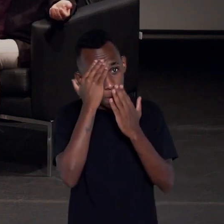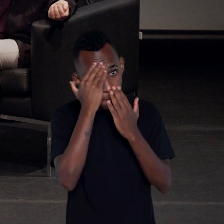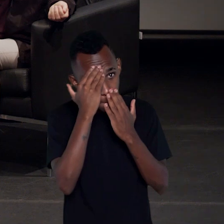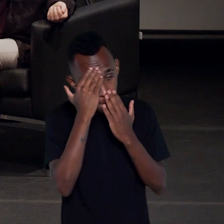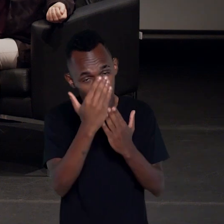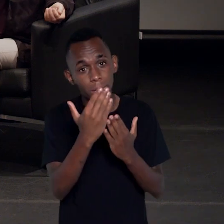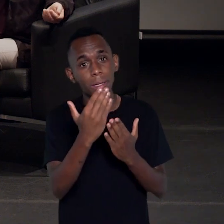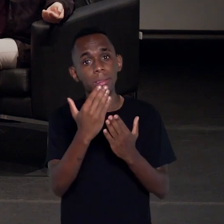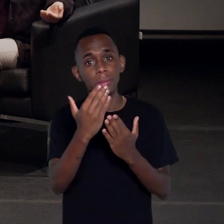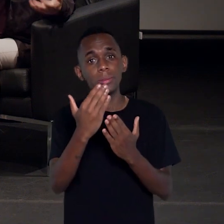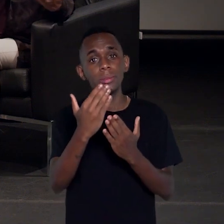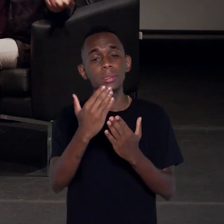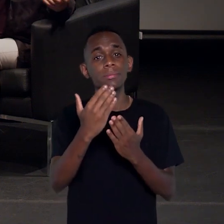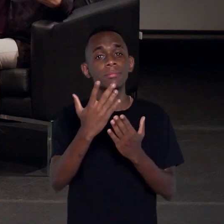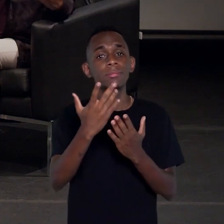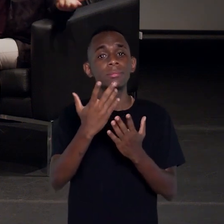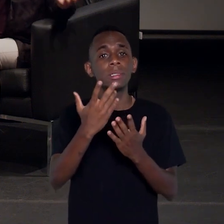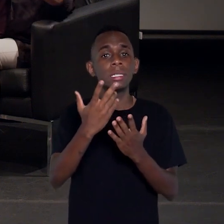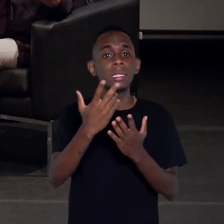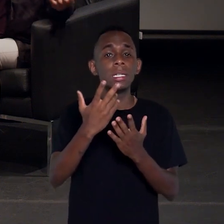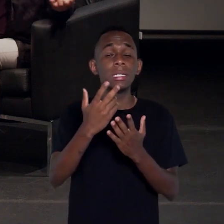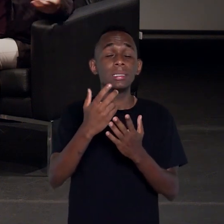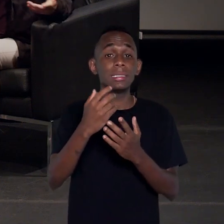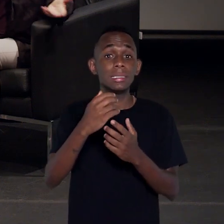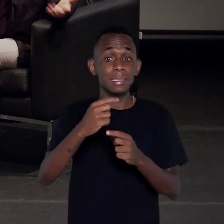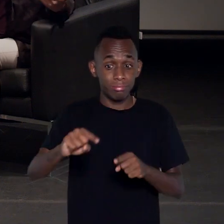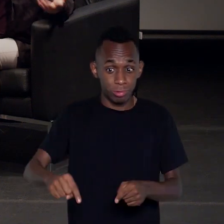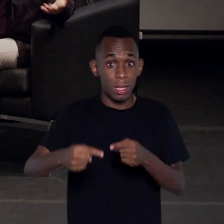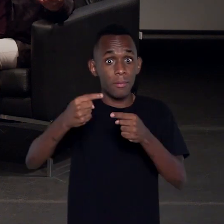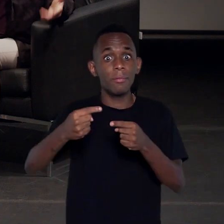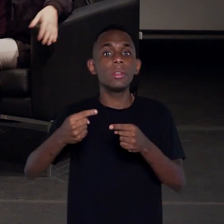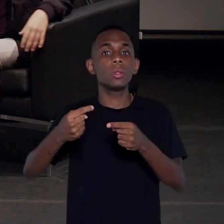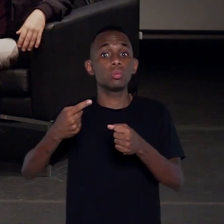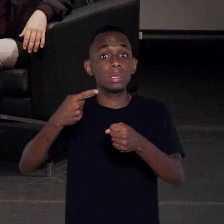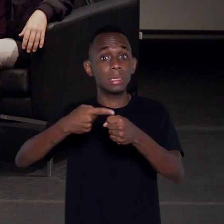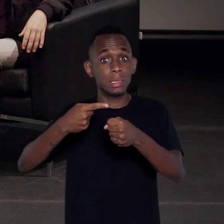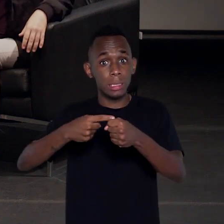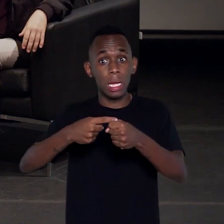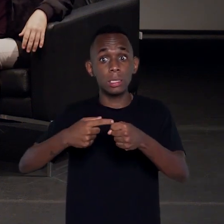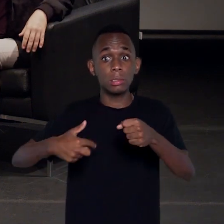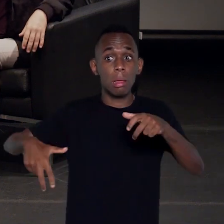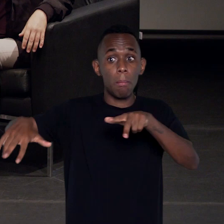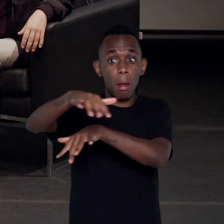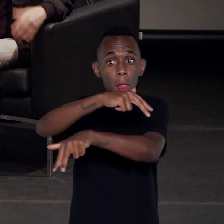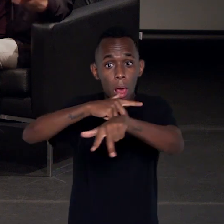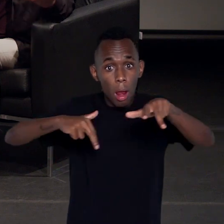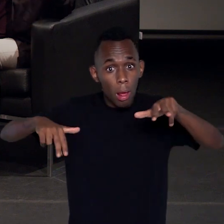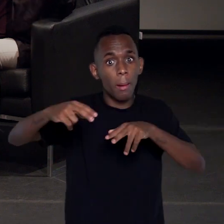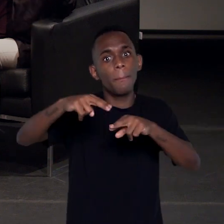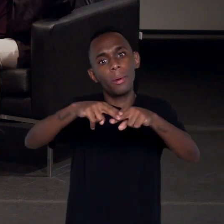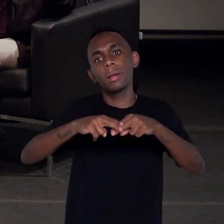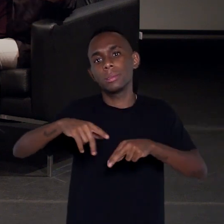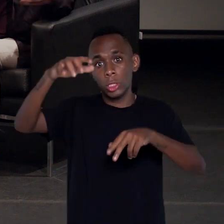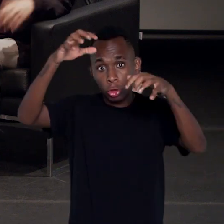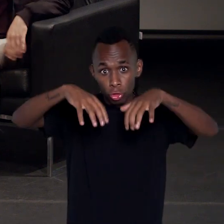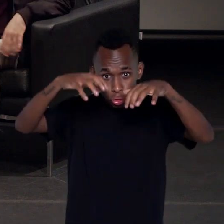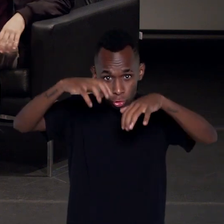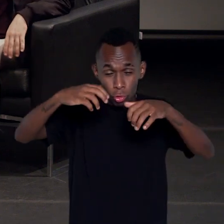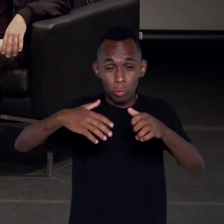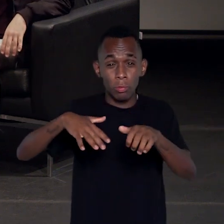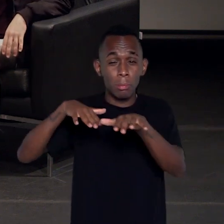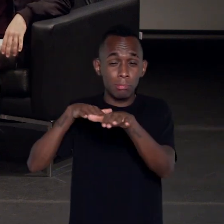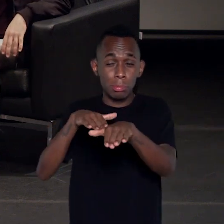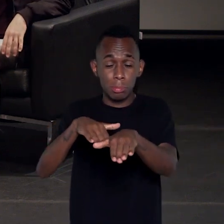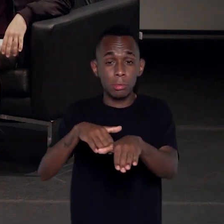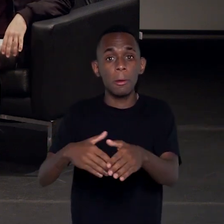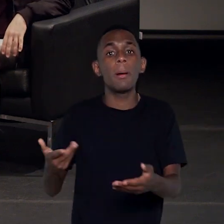Agradeço, né, essa aventura de atravessar a cidade, muitas vezes atravessar os lugares para, no meio de chuva, trânsito,